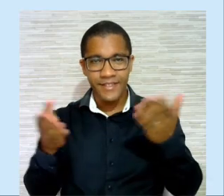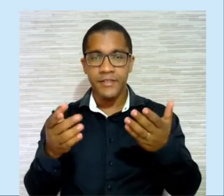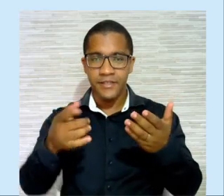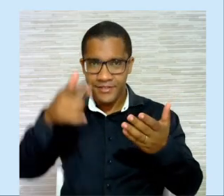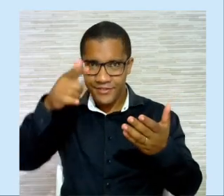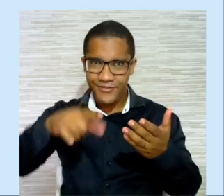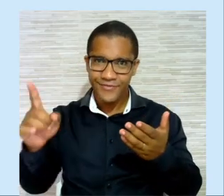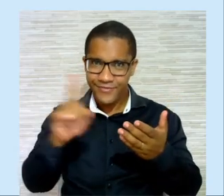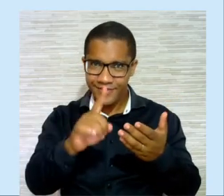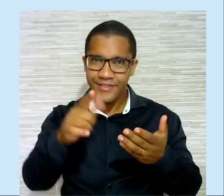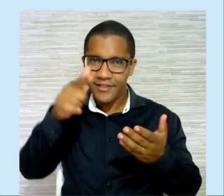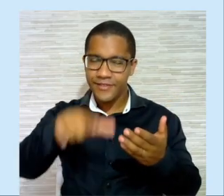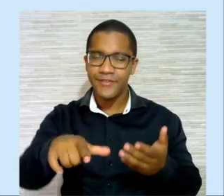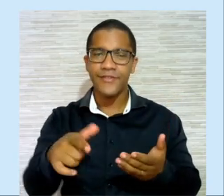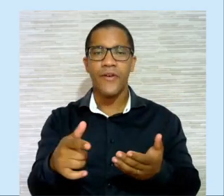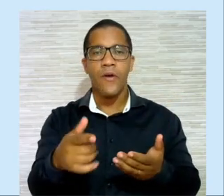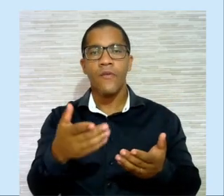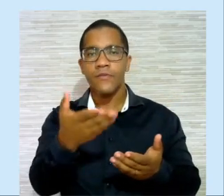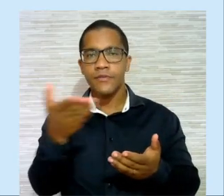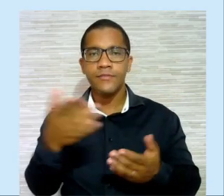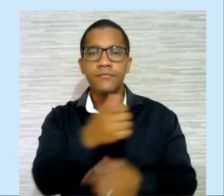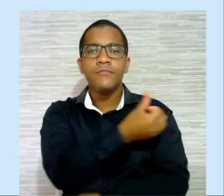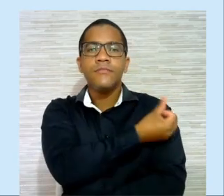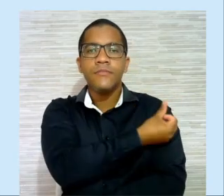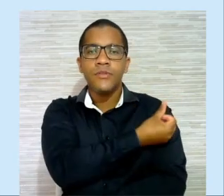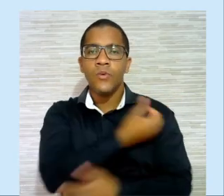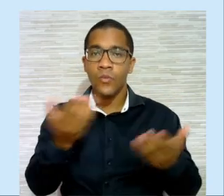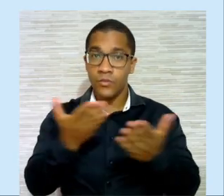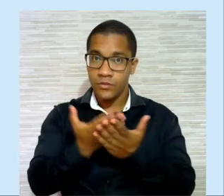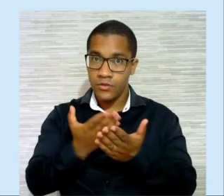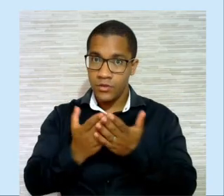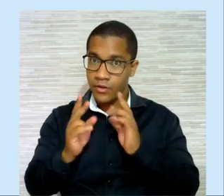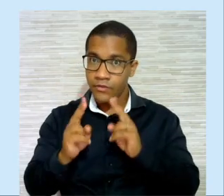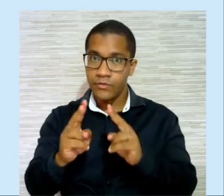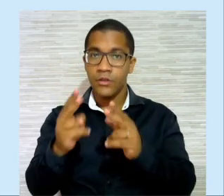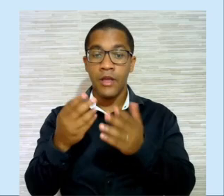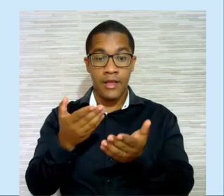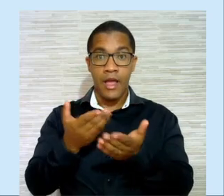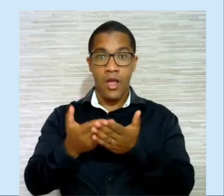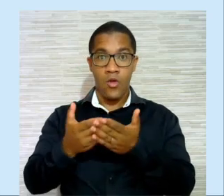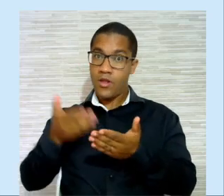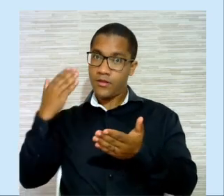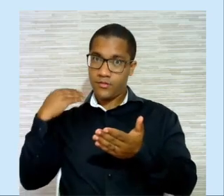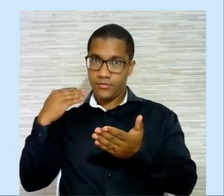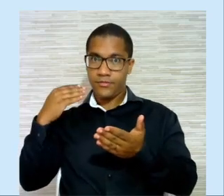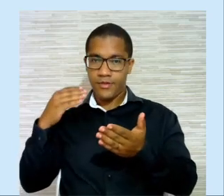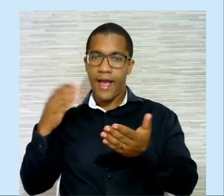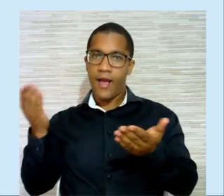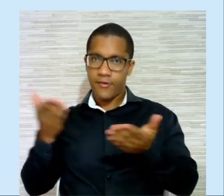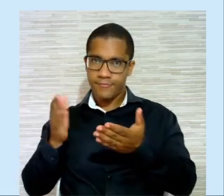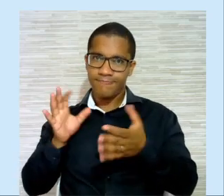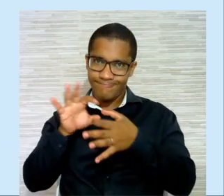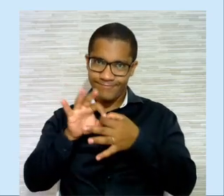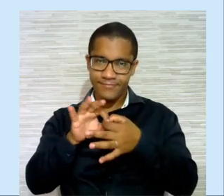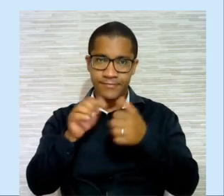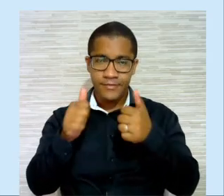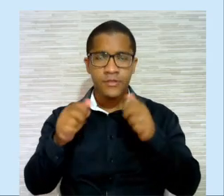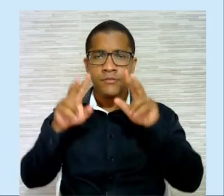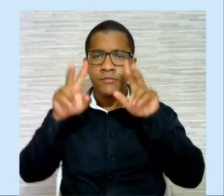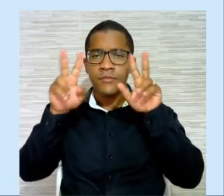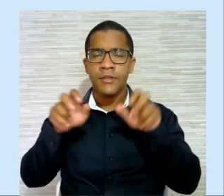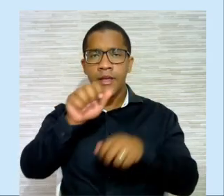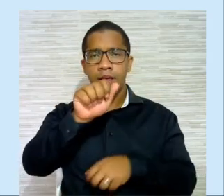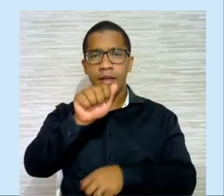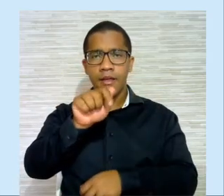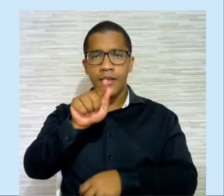Olá, gente, mais uma vez. Olá, sexto ano. A aula de hoje é uma continuidade da última aula que tivemos sobre agricultura.